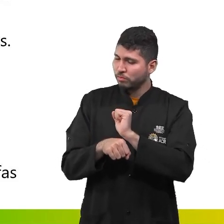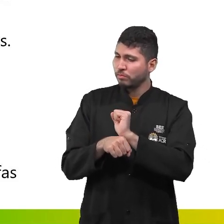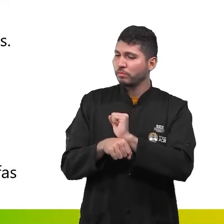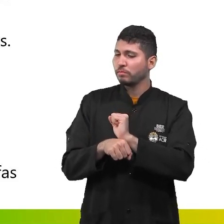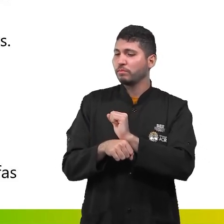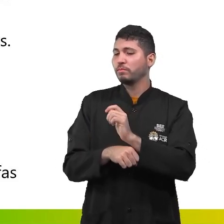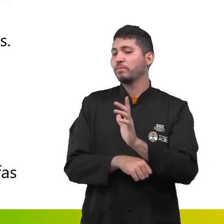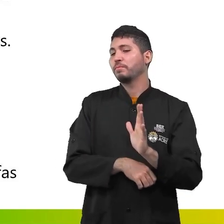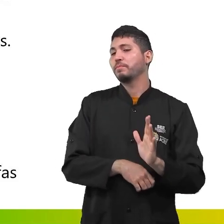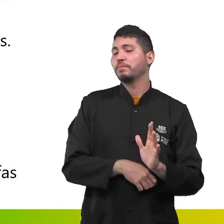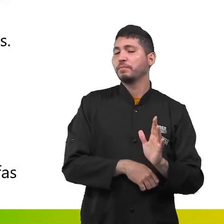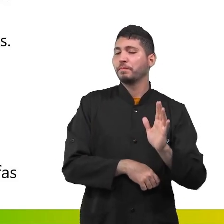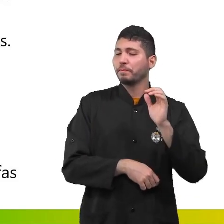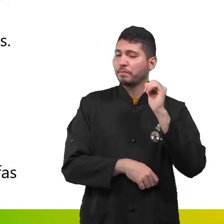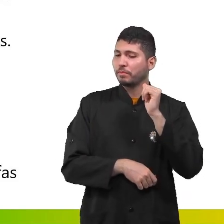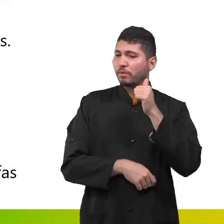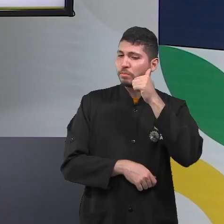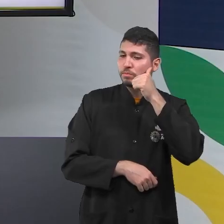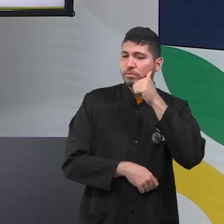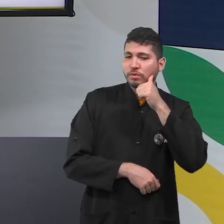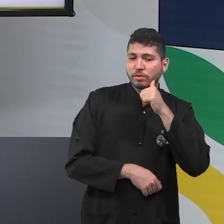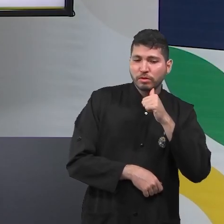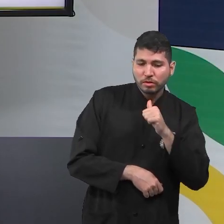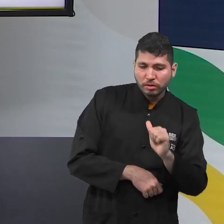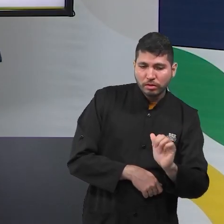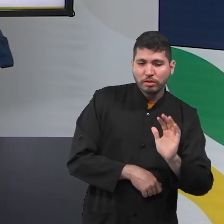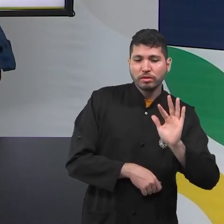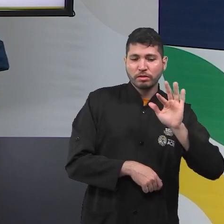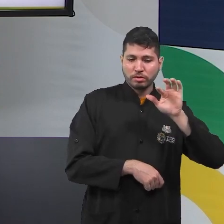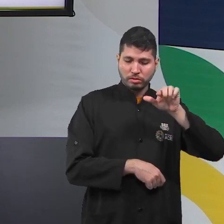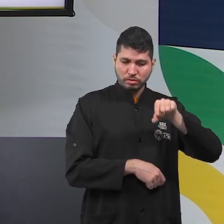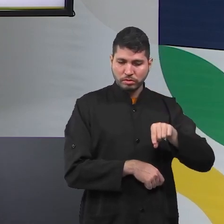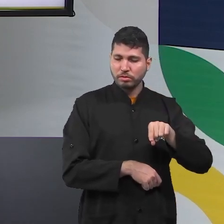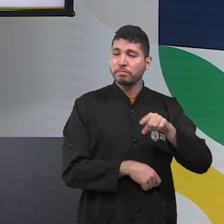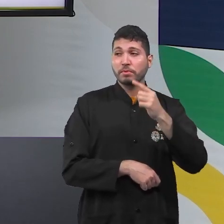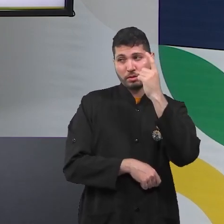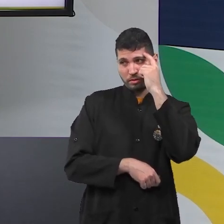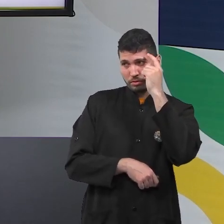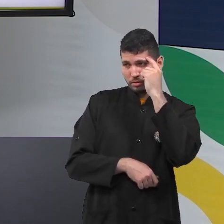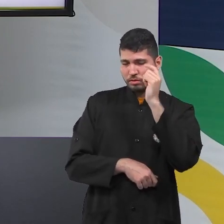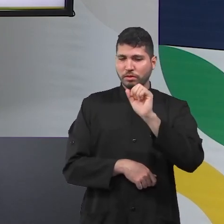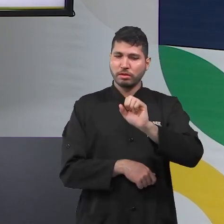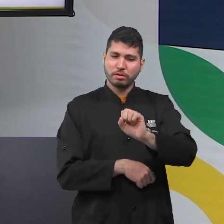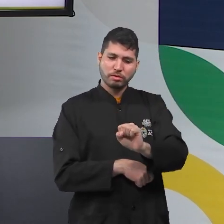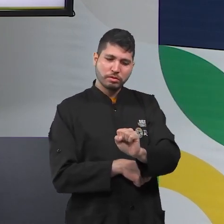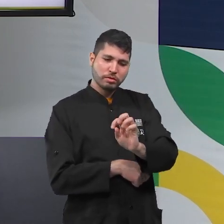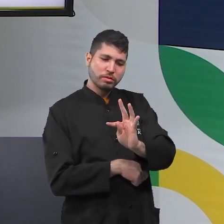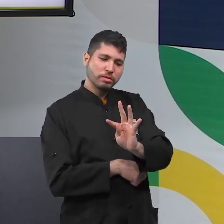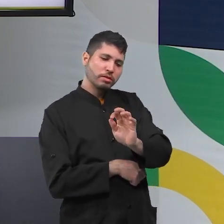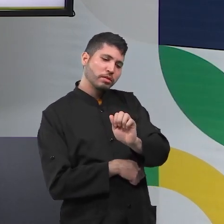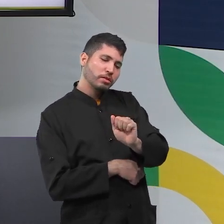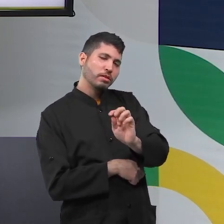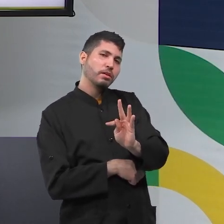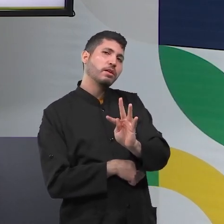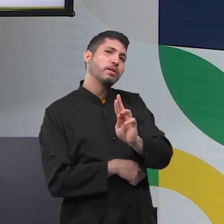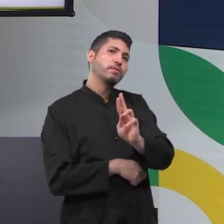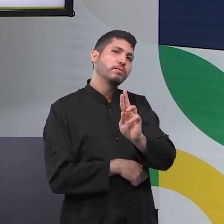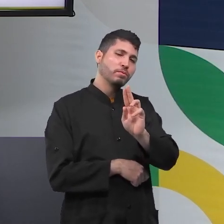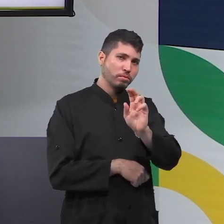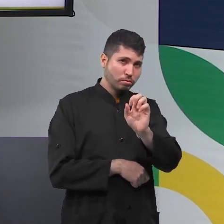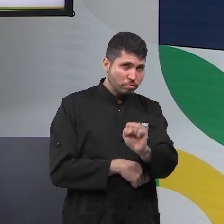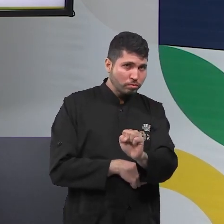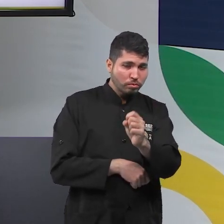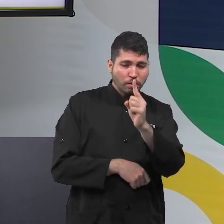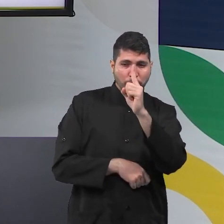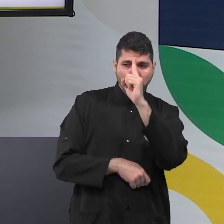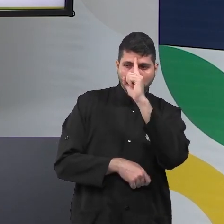é a mulher e outra é o status. Então, uma crítica profunda, né, galera, nessa tira aí,